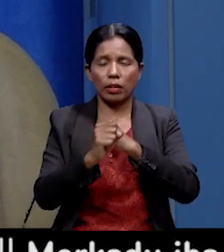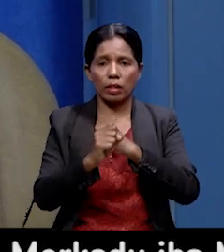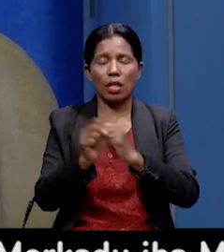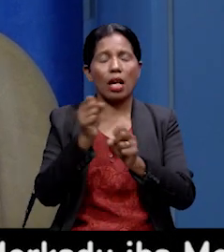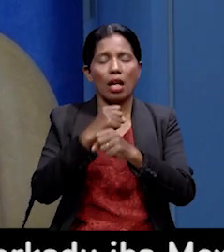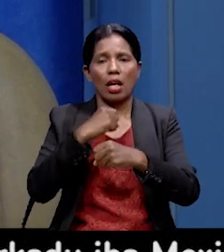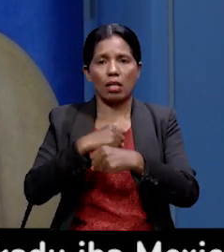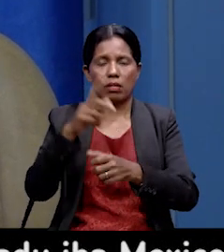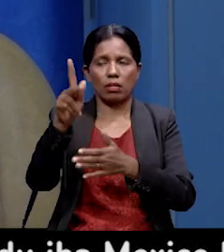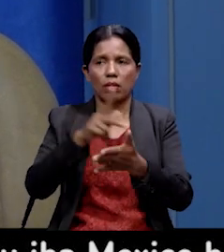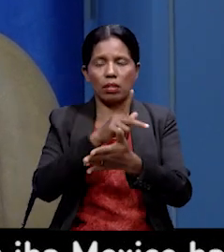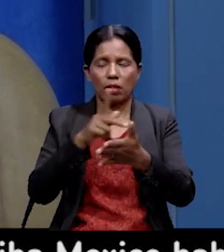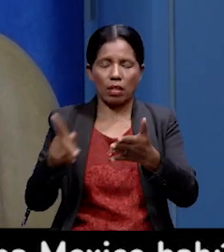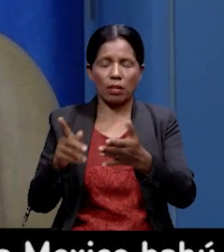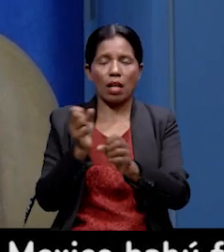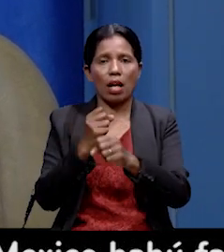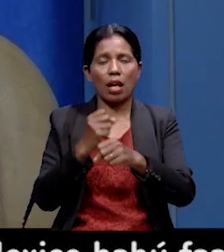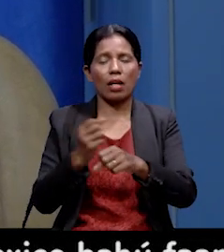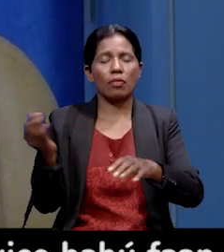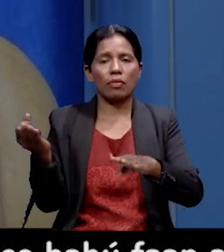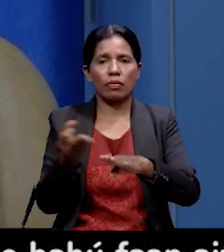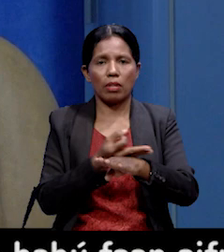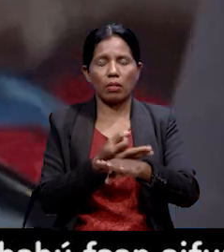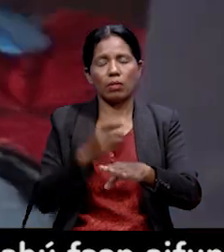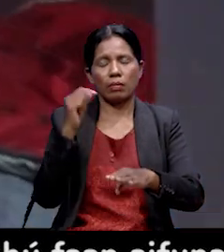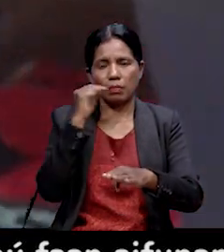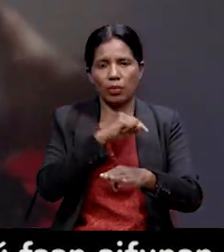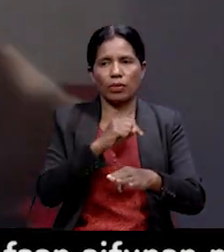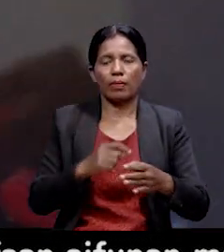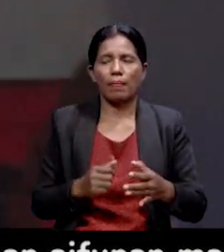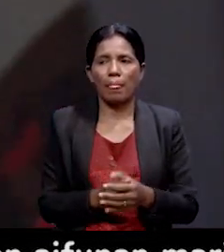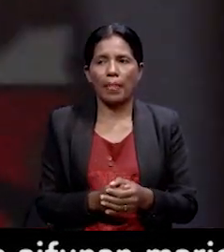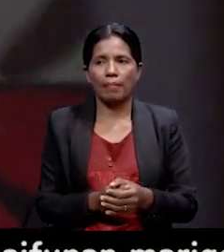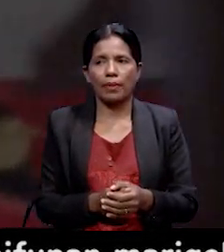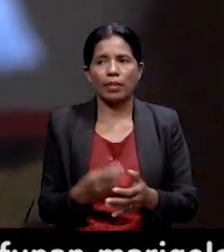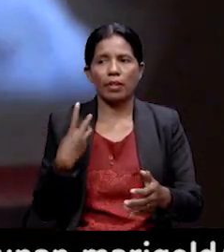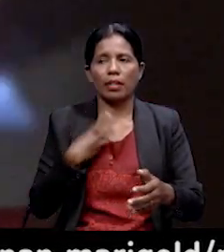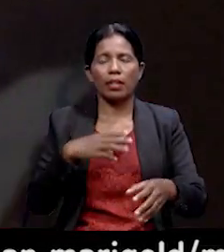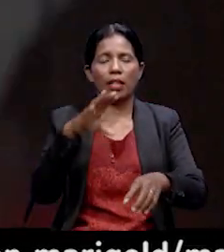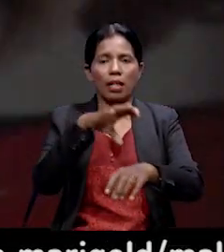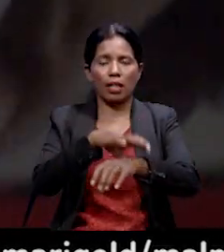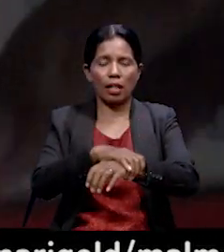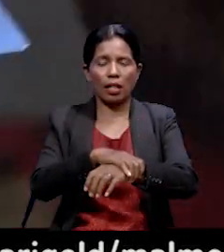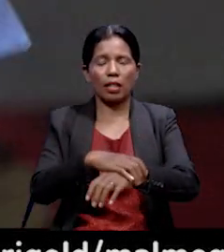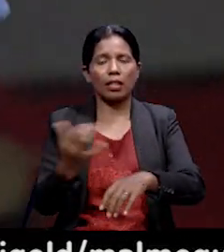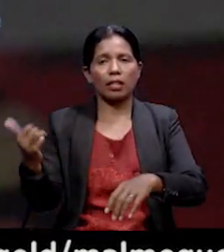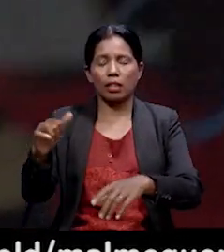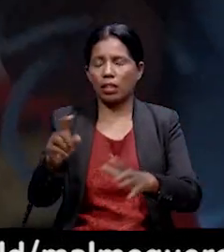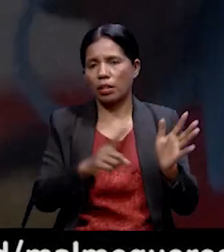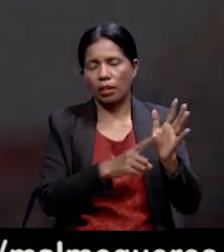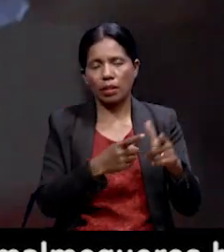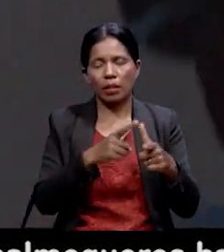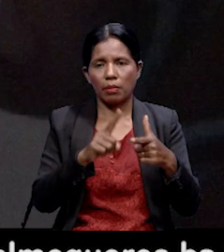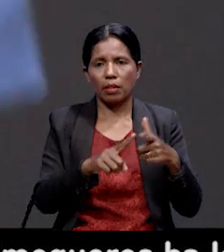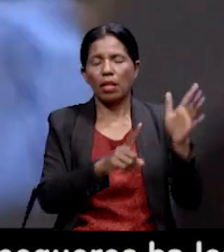crime falsificação documentos. Ta detém sira, pois se apresenta sira ba